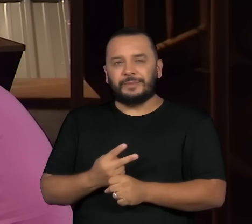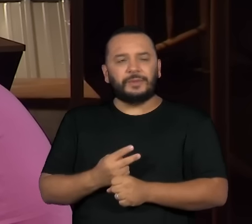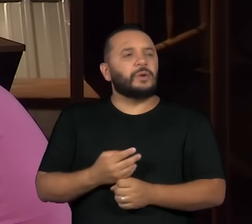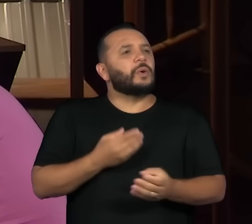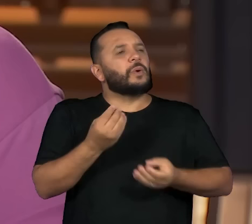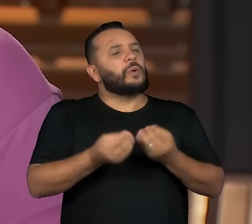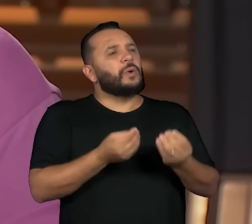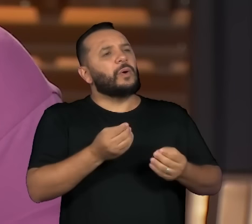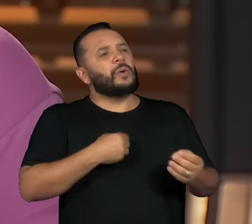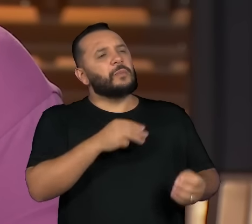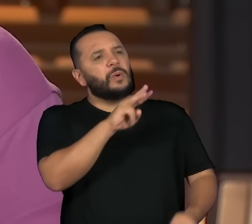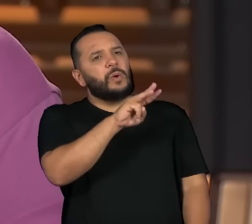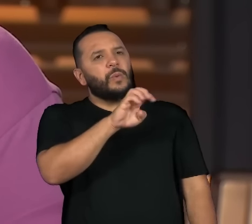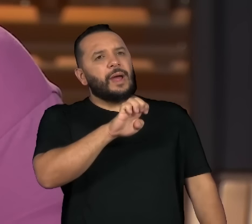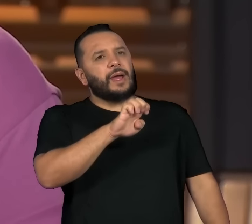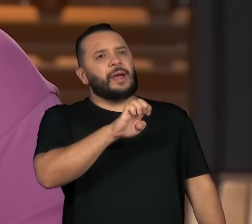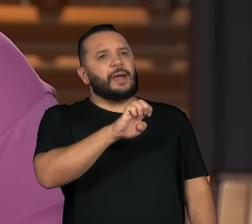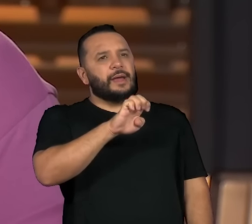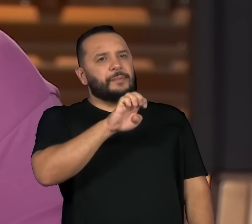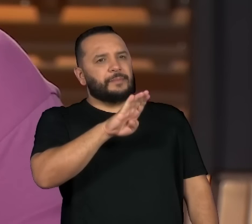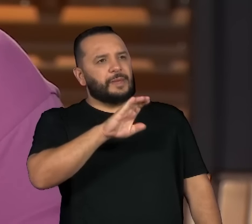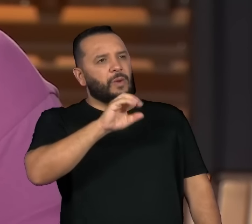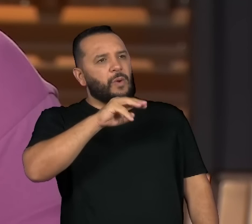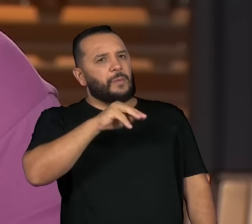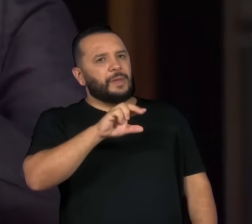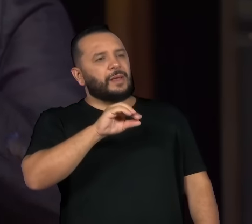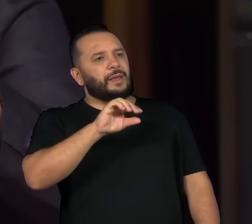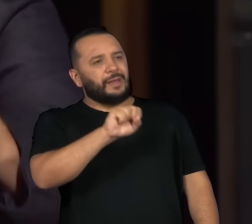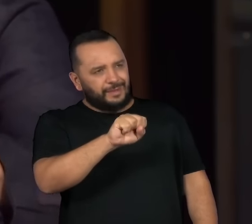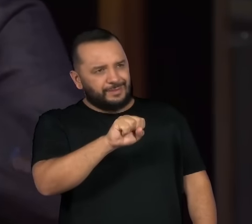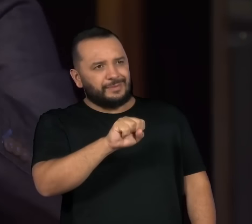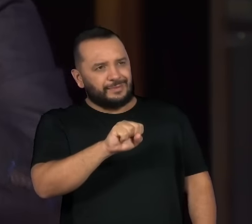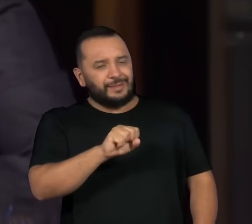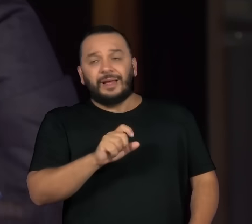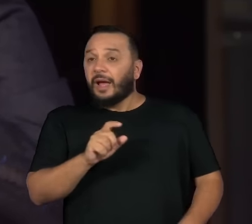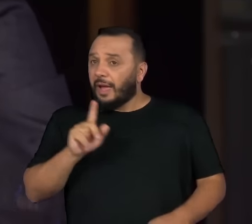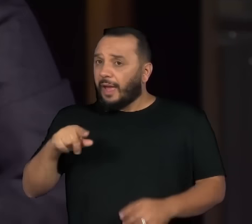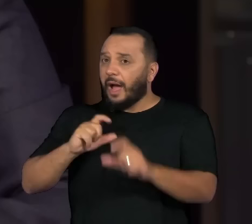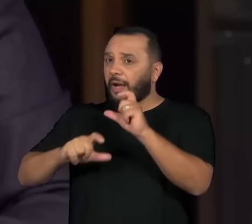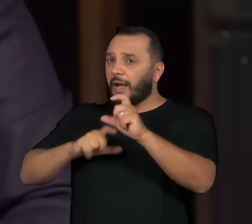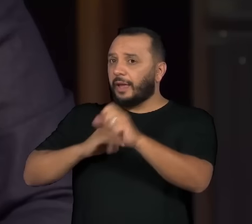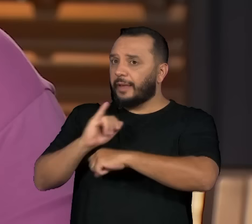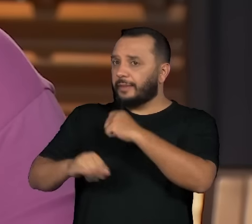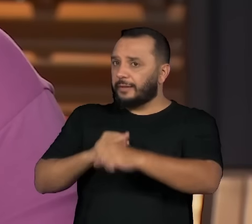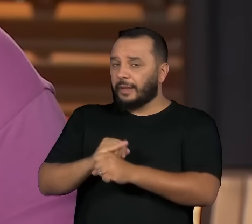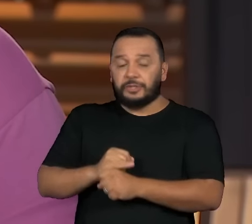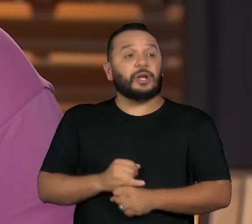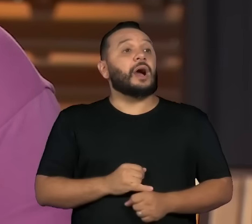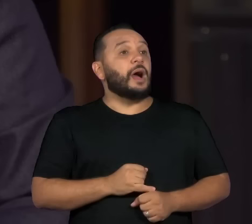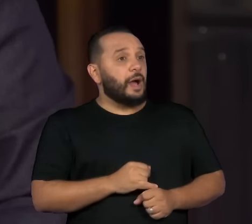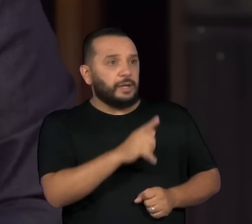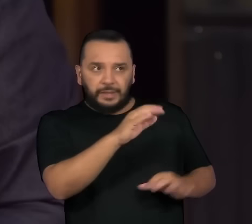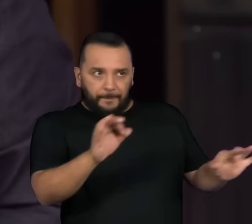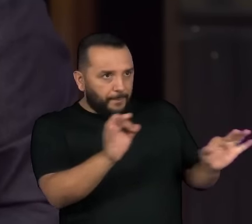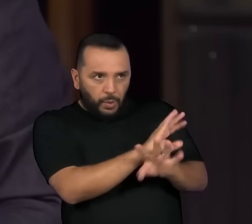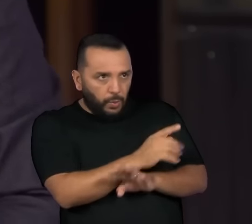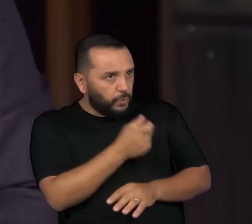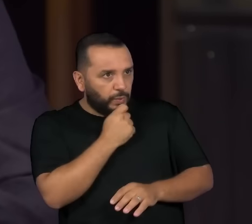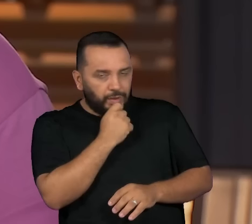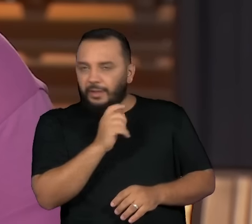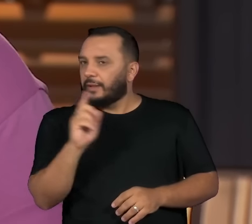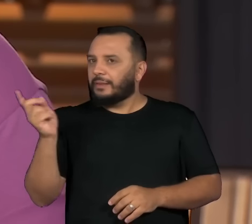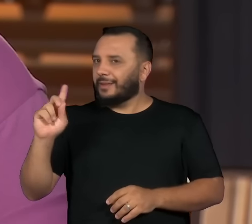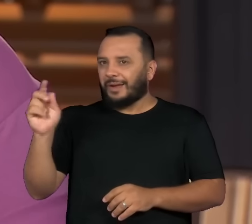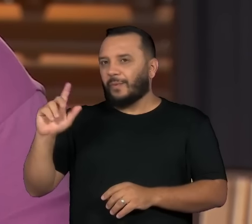webcomic? É um quadrinho que se lê na internet. Se lê em pedacinhos. Exato. Ele não está pronto ainda. É como se